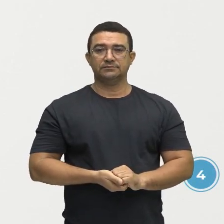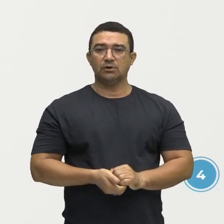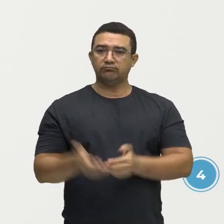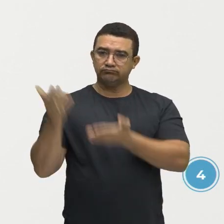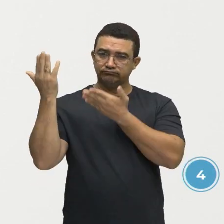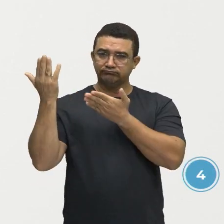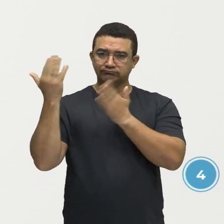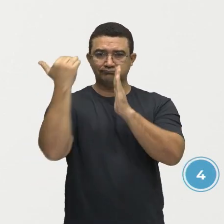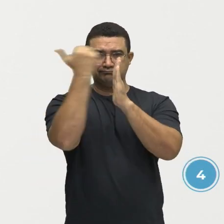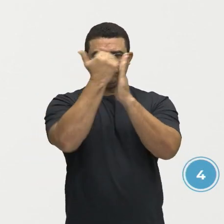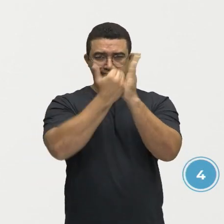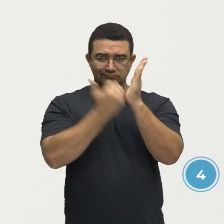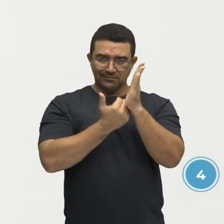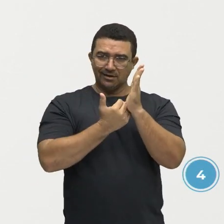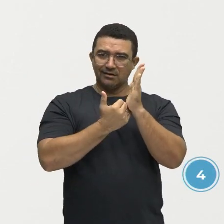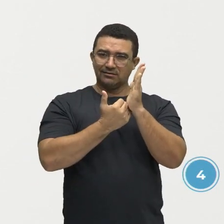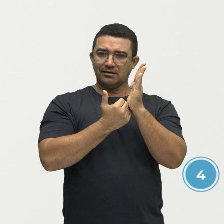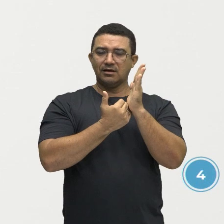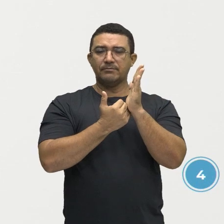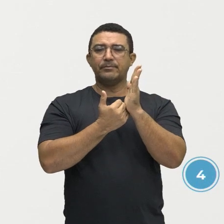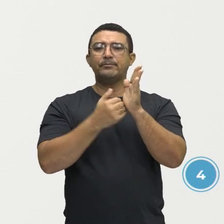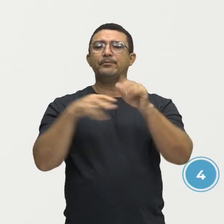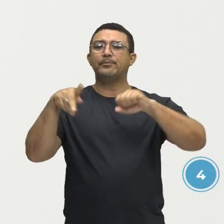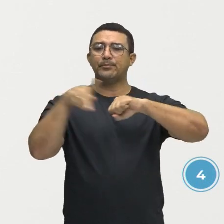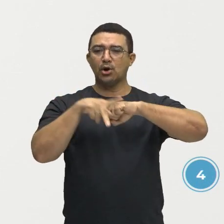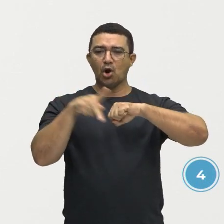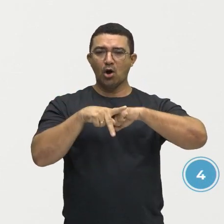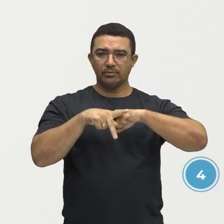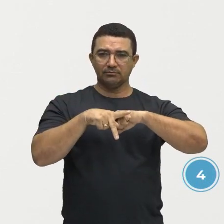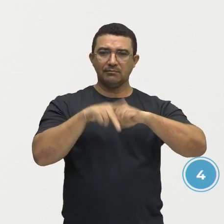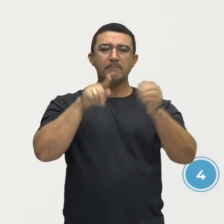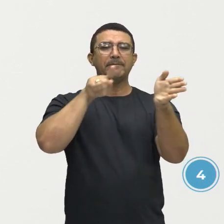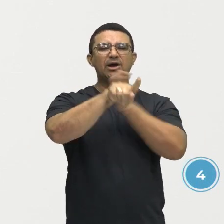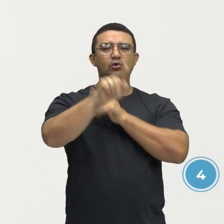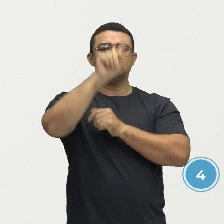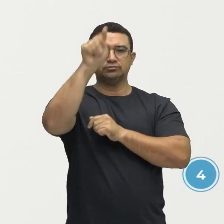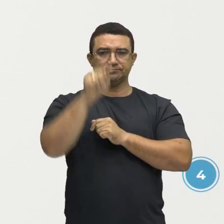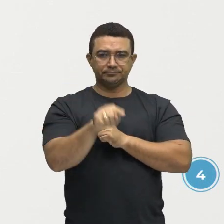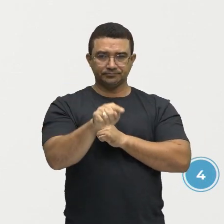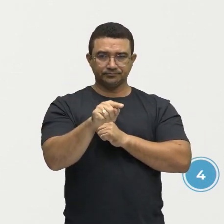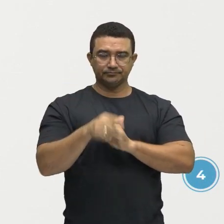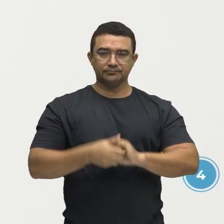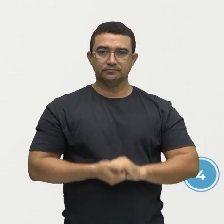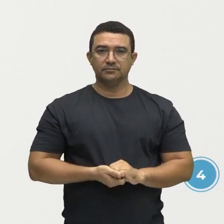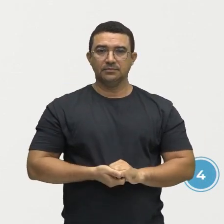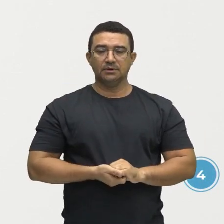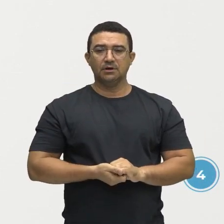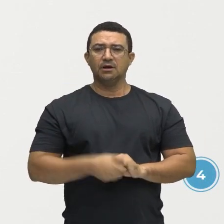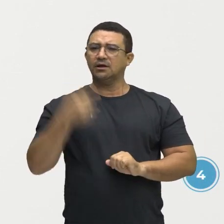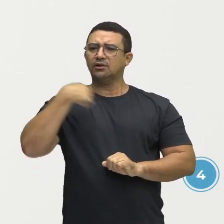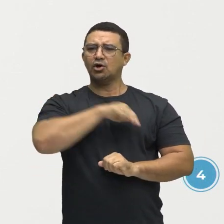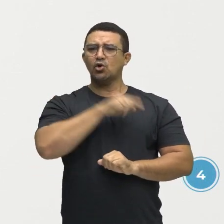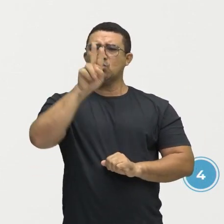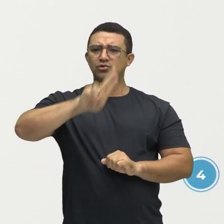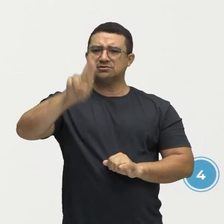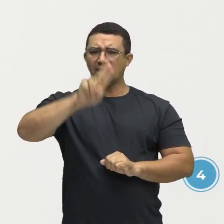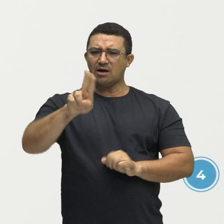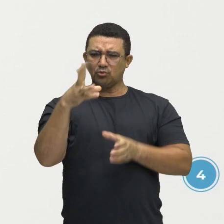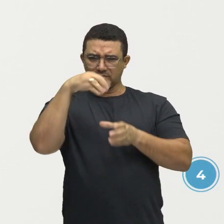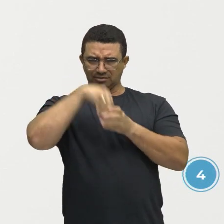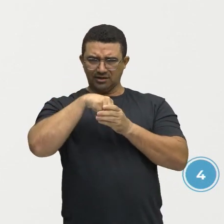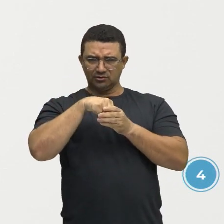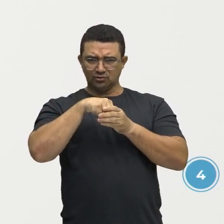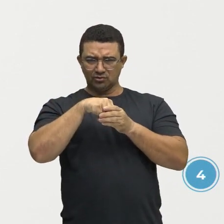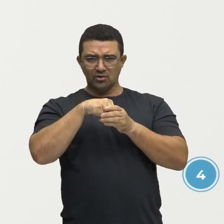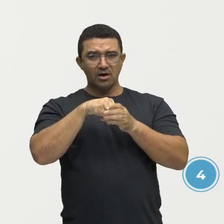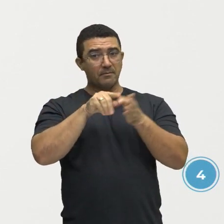dos pronomes interrogativos, no interrogative pronouns, que quando nós utilizamos esses pronomes na nossa pergunta, a